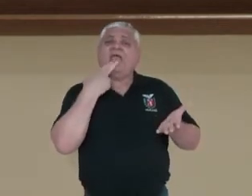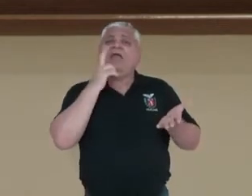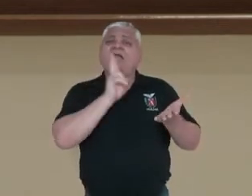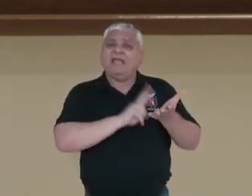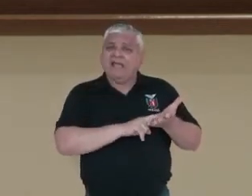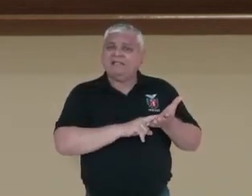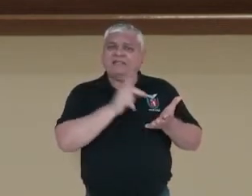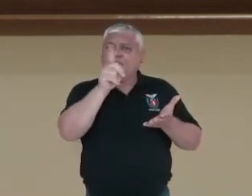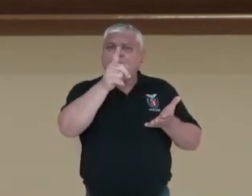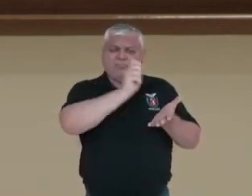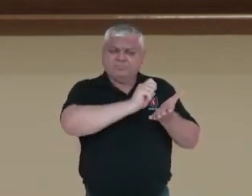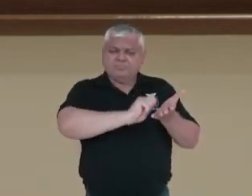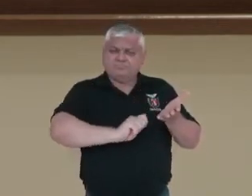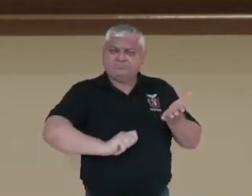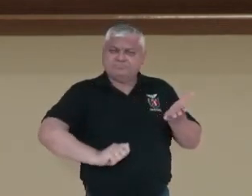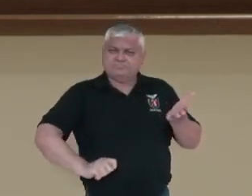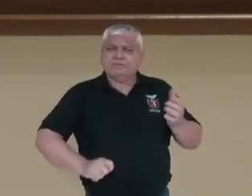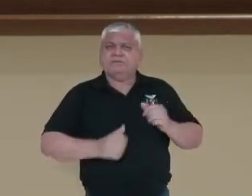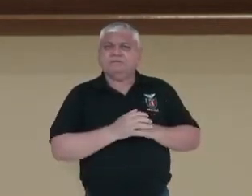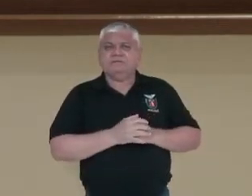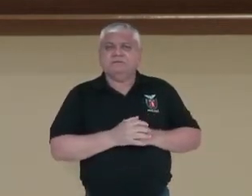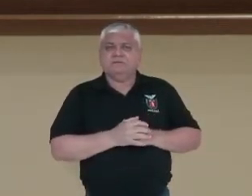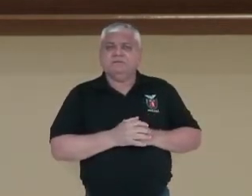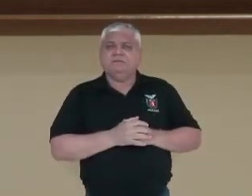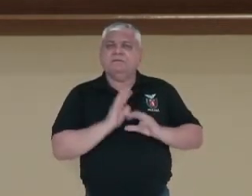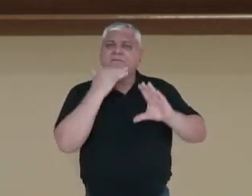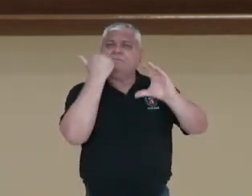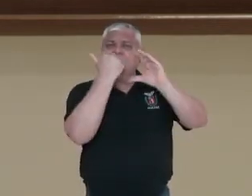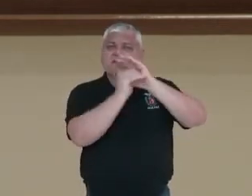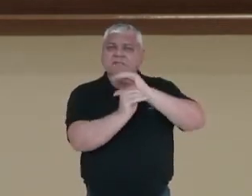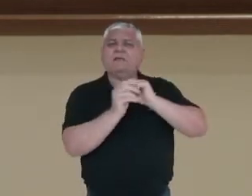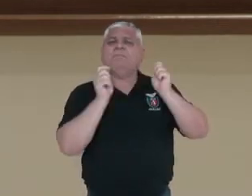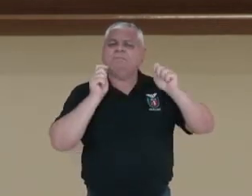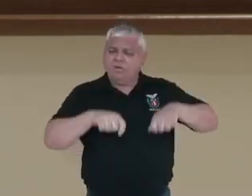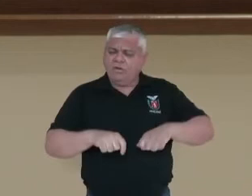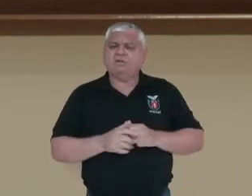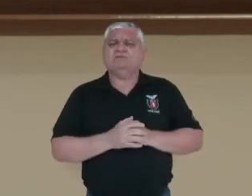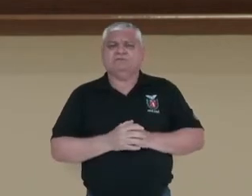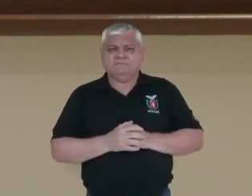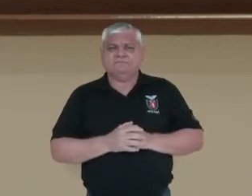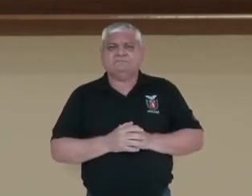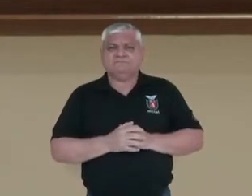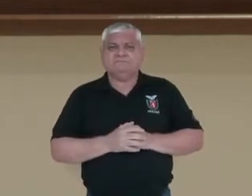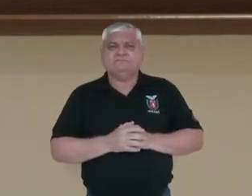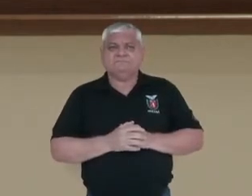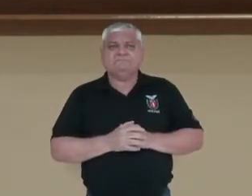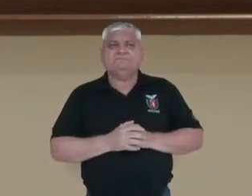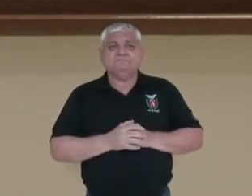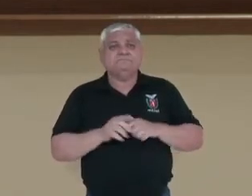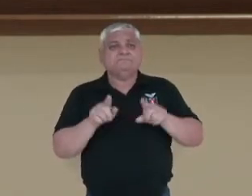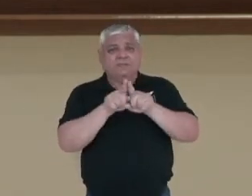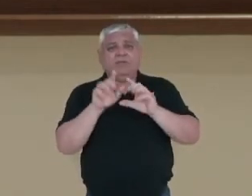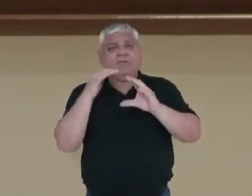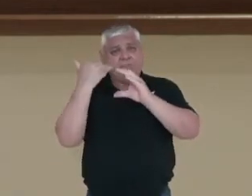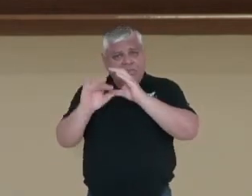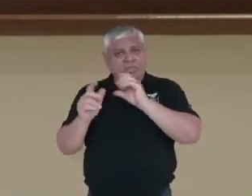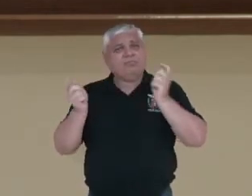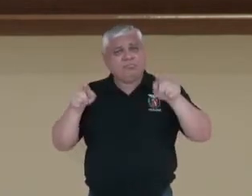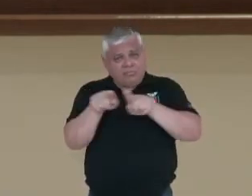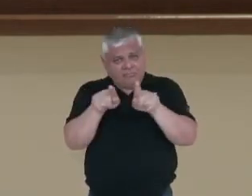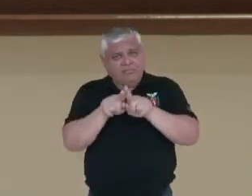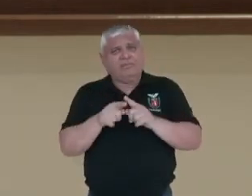ser uma carta, escrever lá o texto, que tá aqui, e mandar por no correio. Pode? Claro que pode. Aquilo foi mandado por e-mail, já